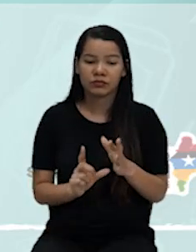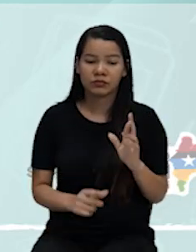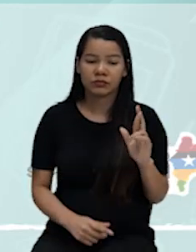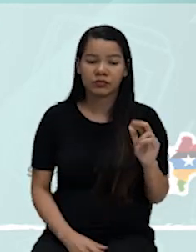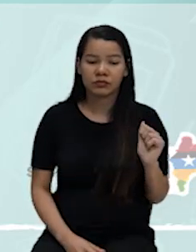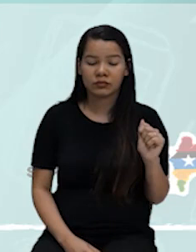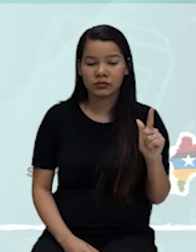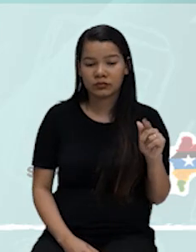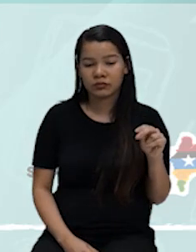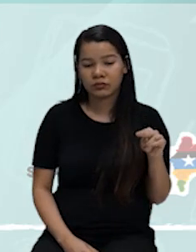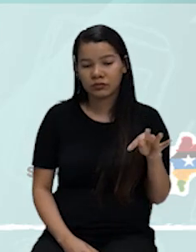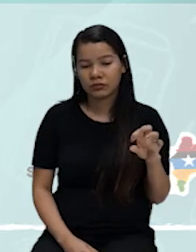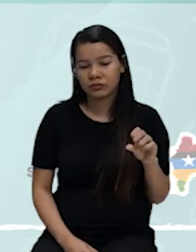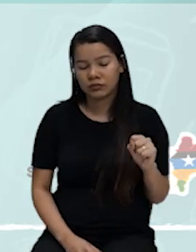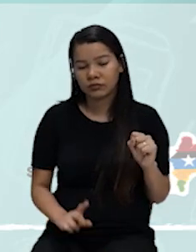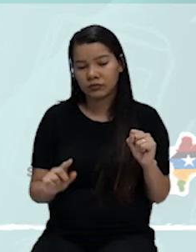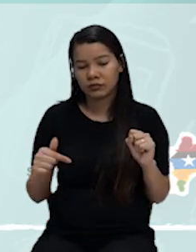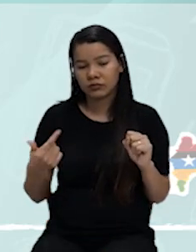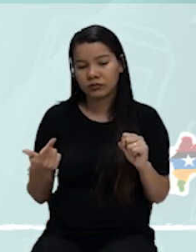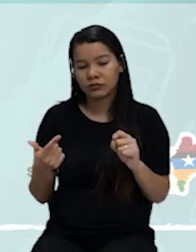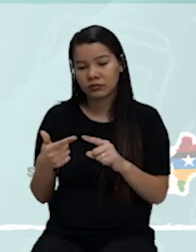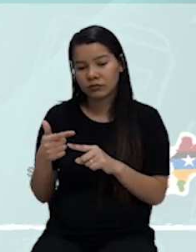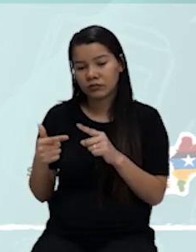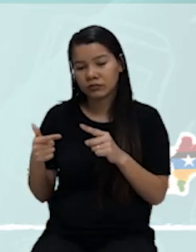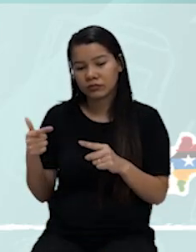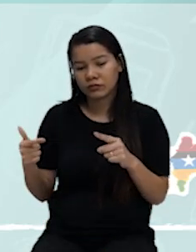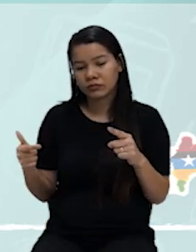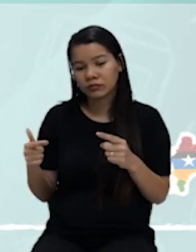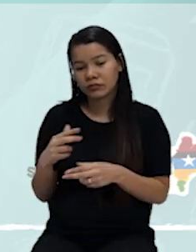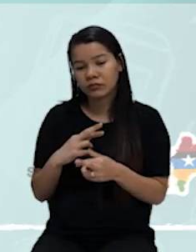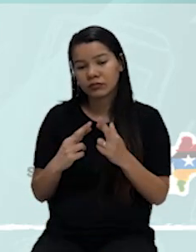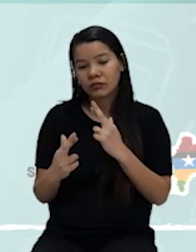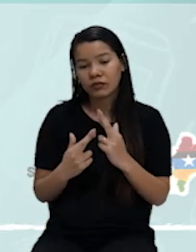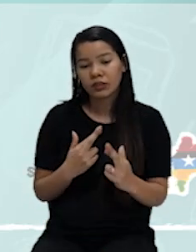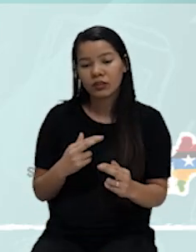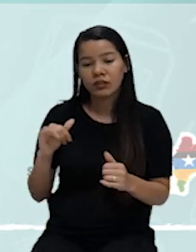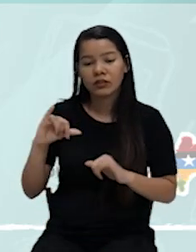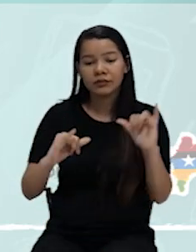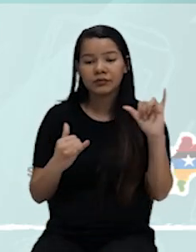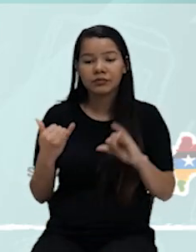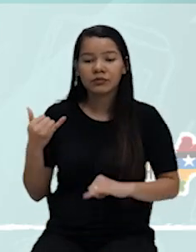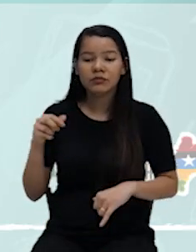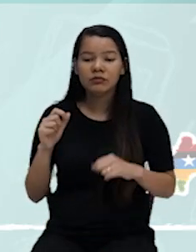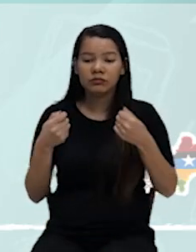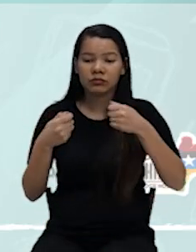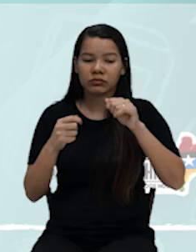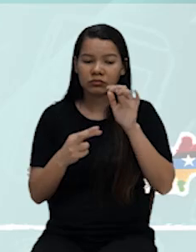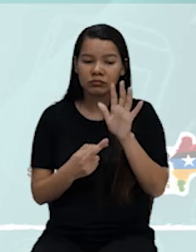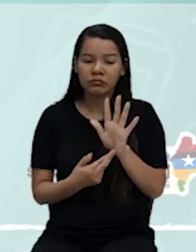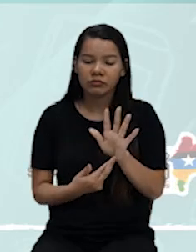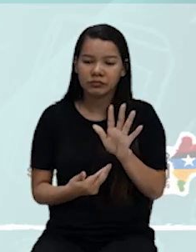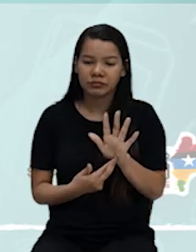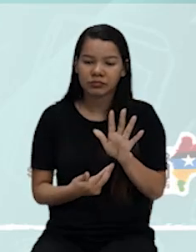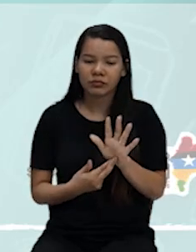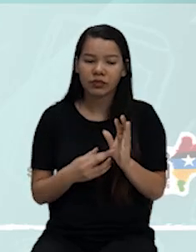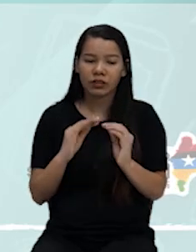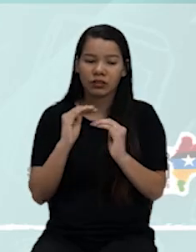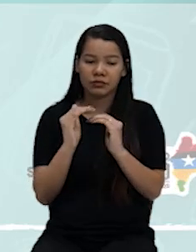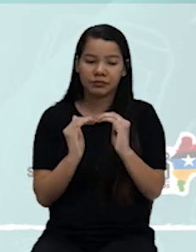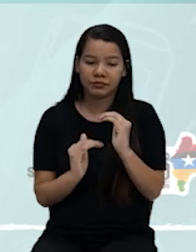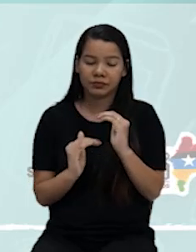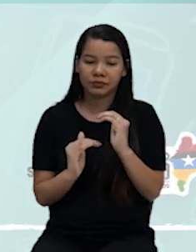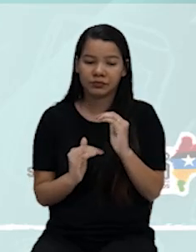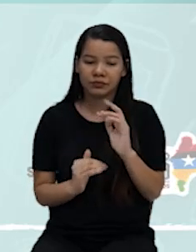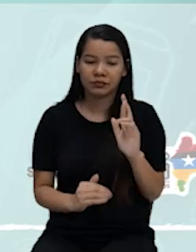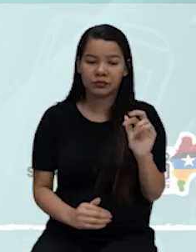Depois, produtos. A reação química ela pode ser representada por uma equação química. Reação química é o que